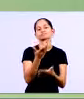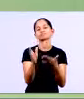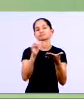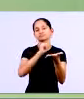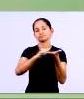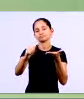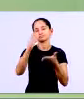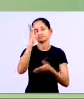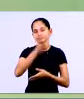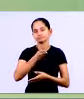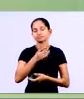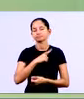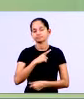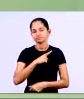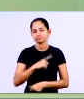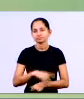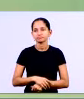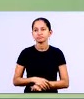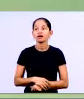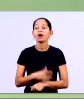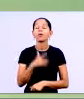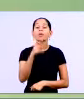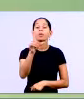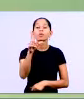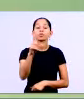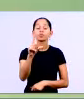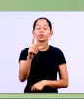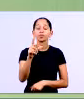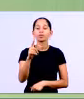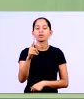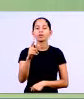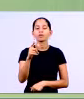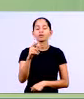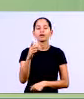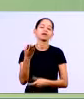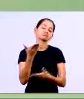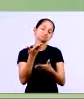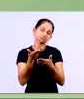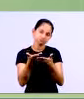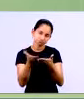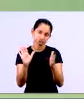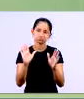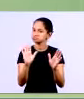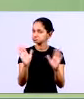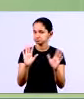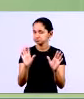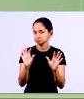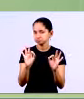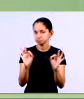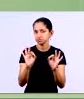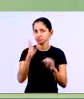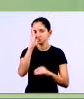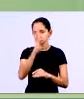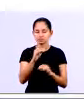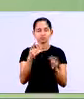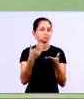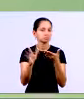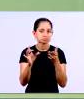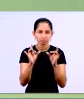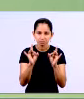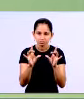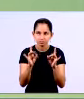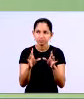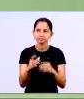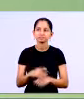acento. Aqui, as risotônicas, apazigue, não tem mais o acento. Não tem mais o acento. Certo, nas